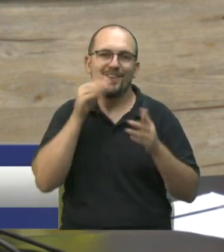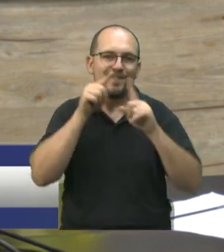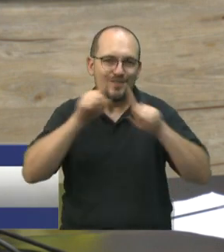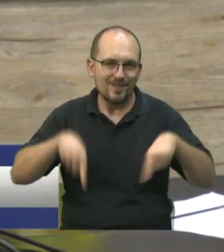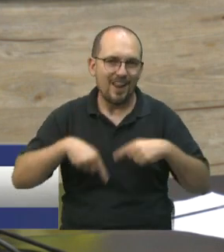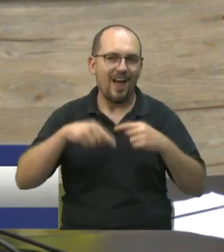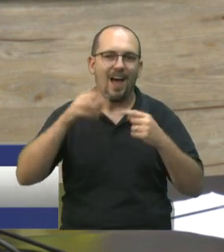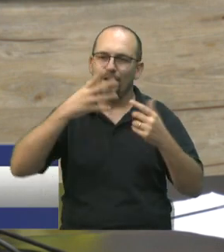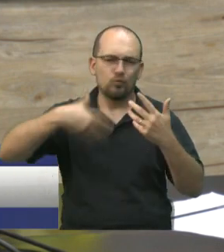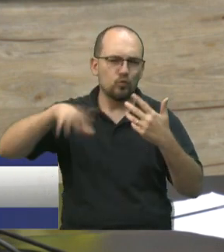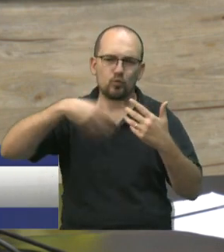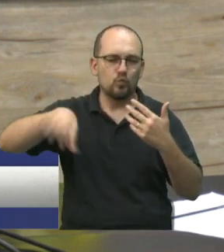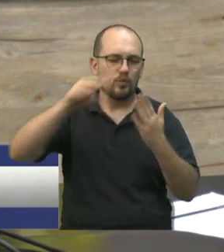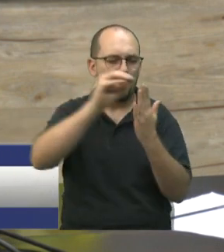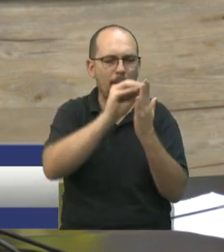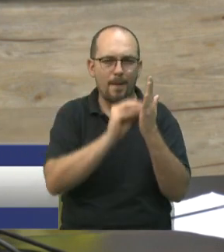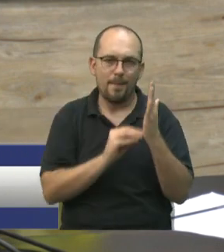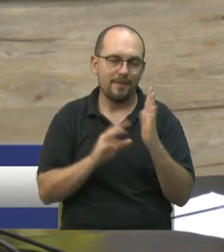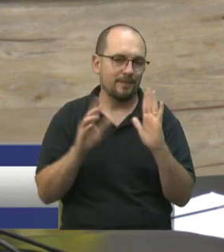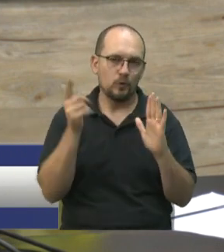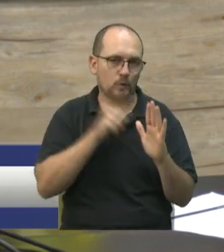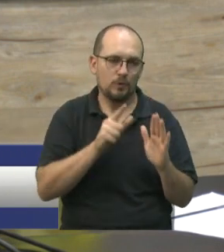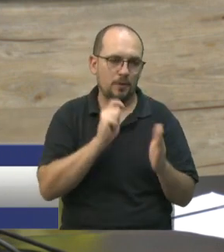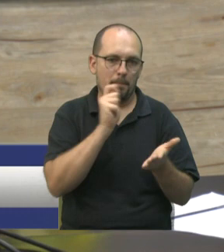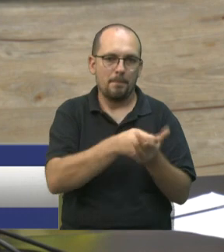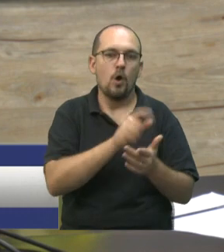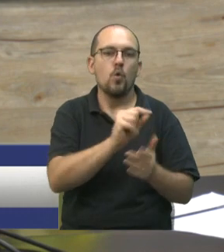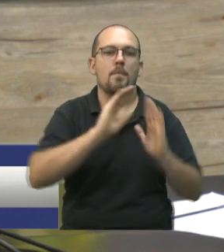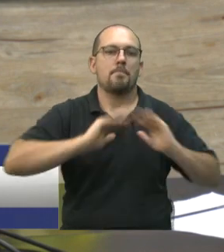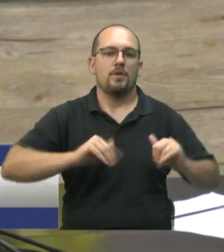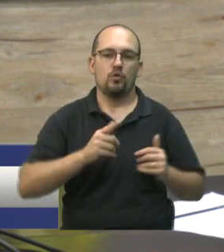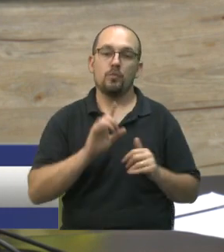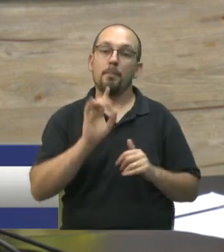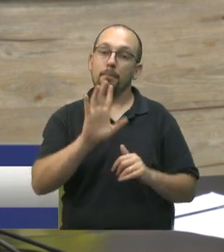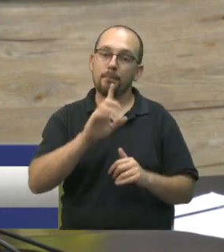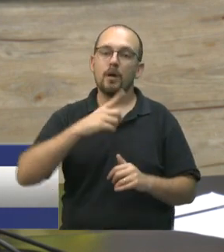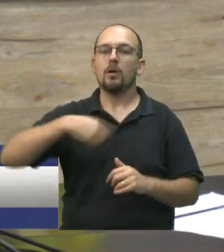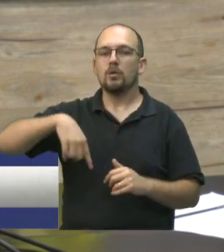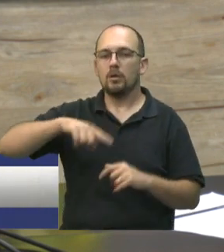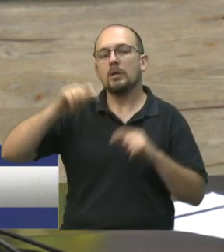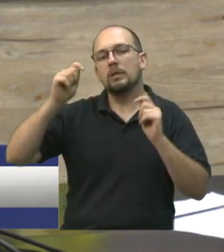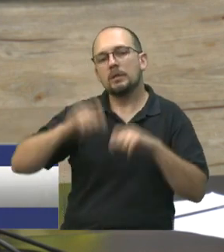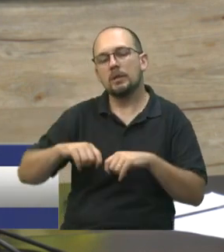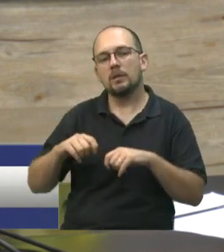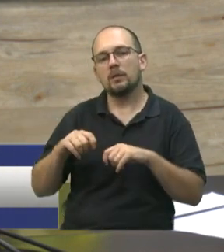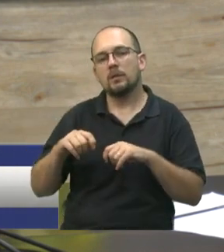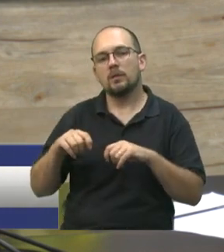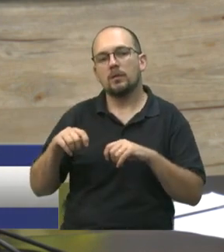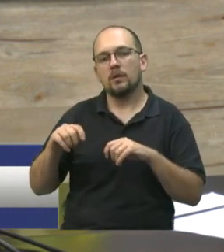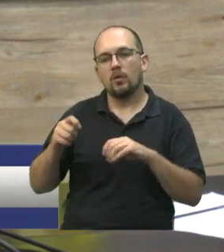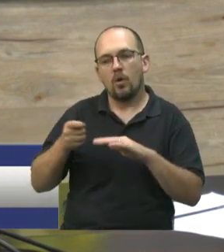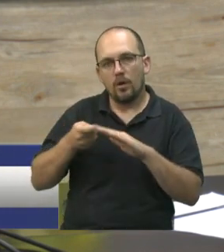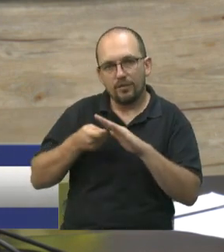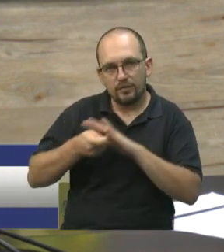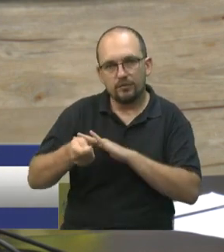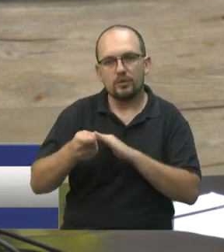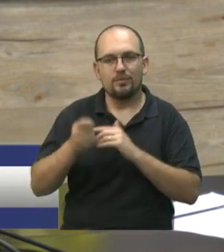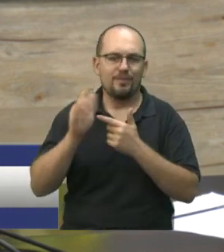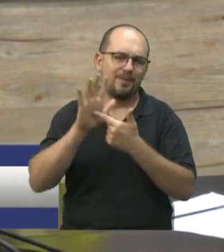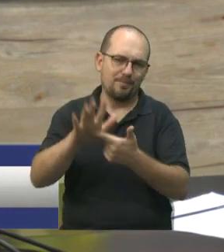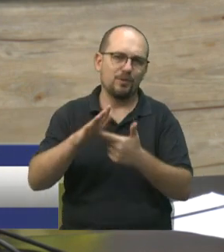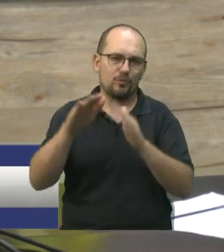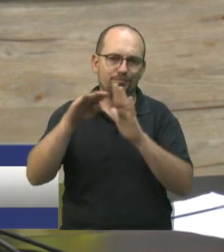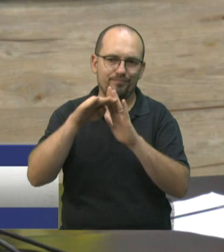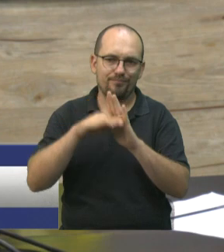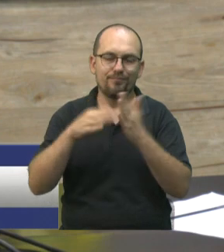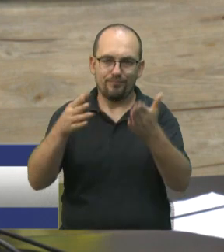possibilidade. Nos restou um incremento de investimento na ordem daquilo que foi apresentado para os senhores aí. Então,